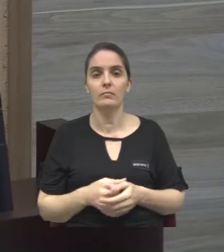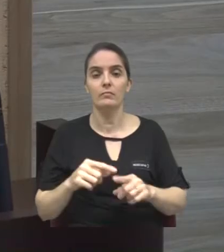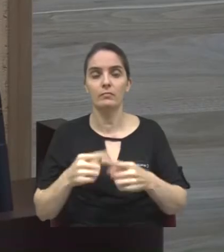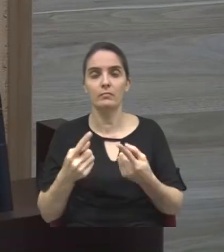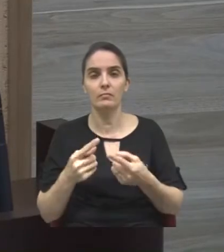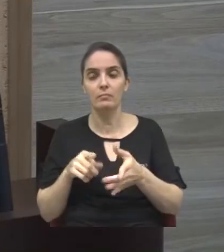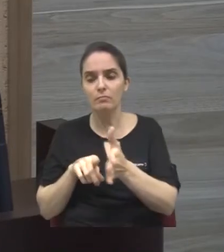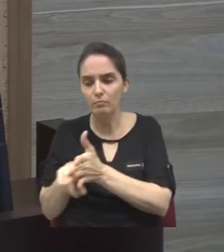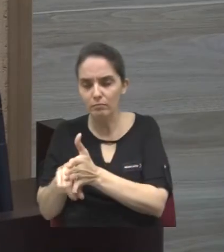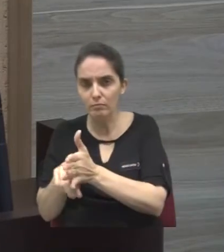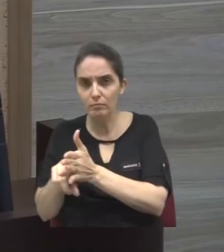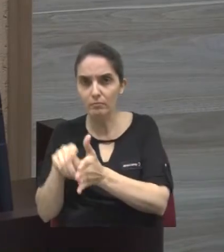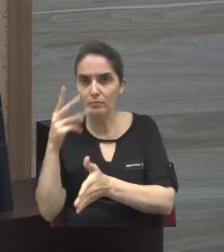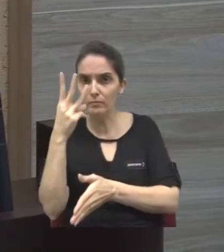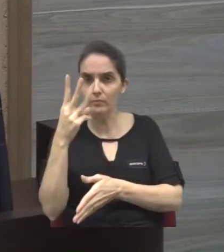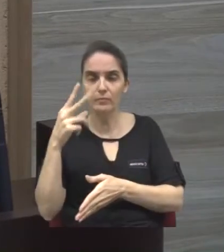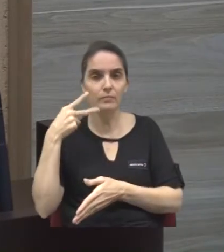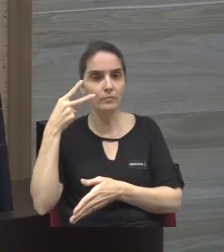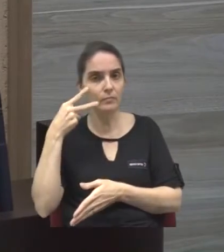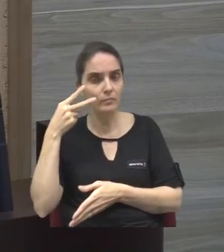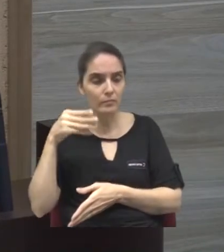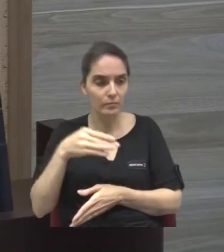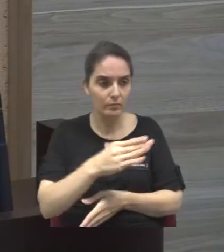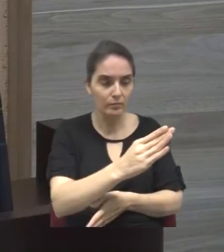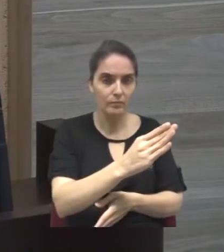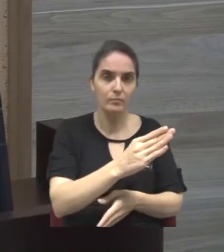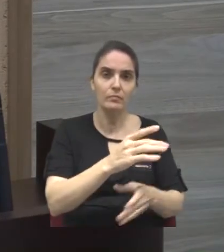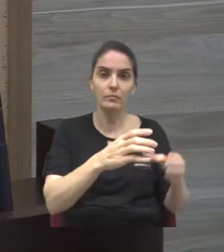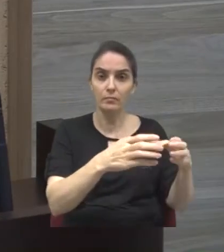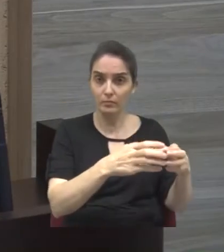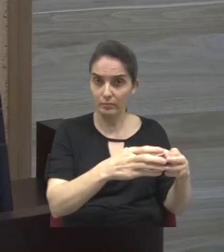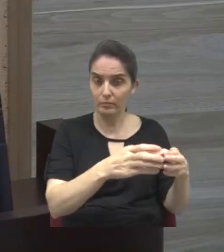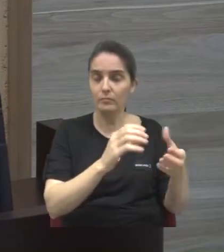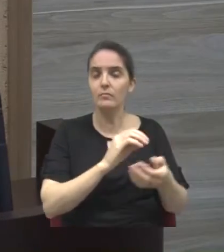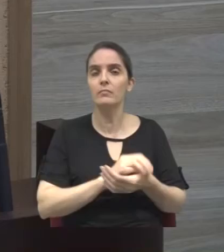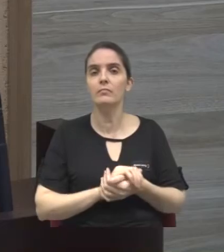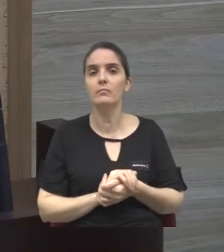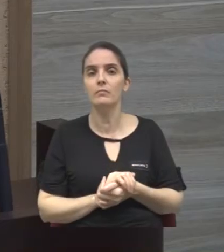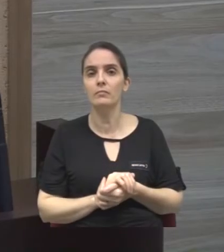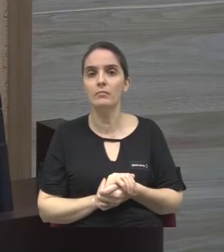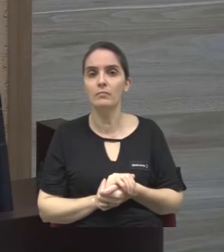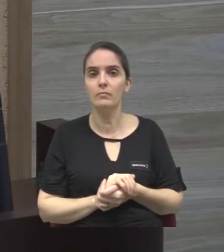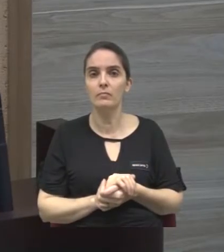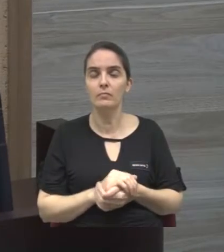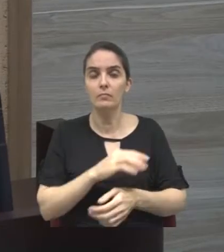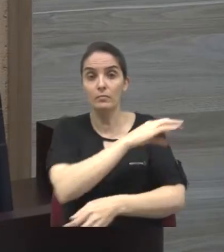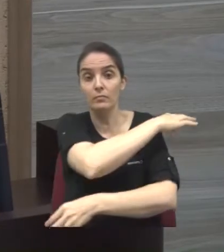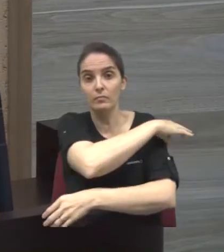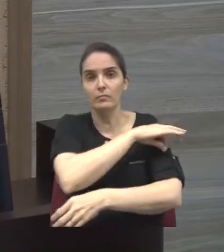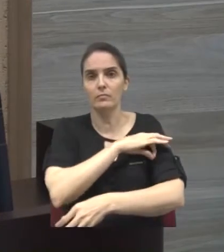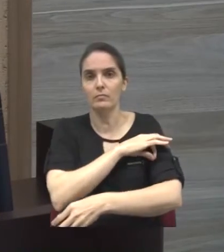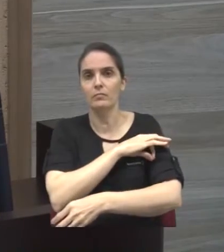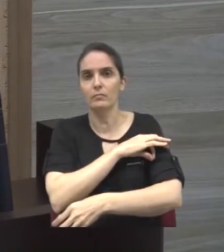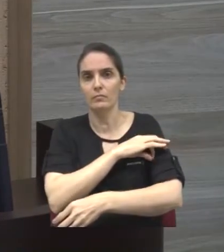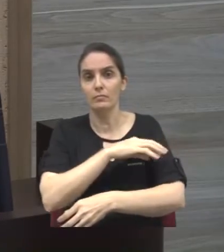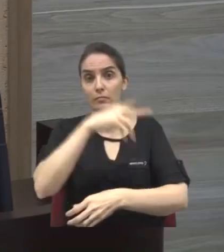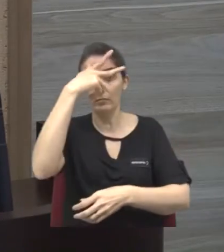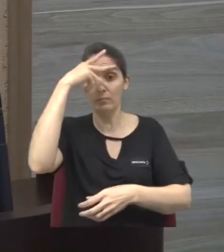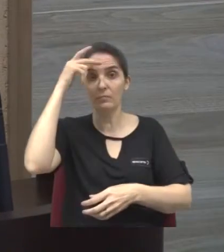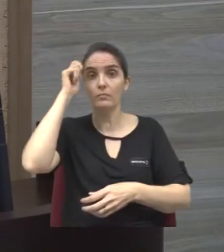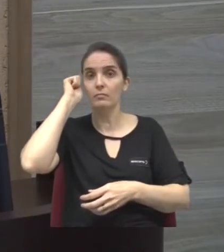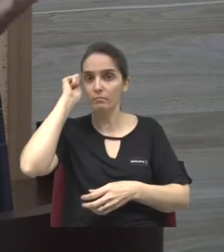3 vereadores são levados à corregedoria por um prefeito, pelo Poder Executivo. E